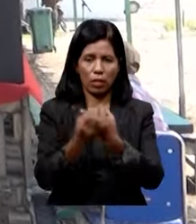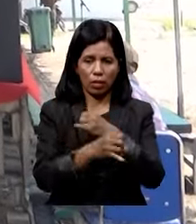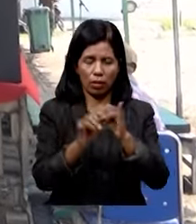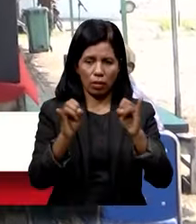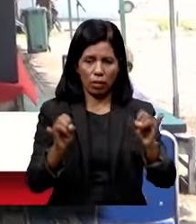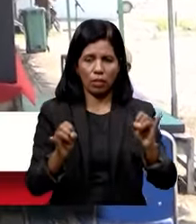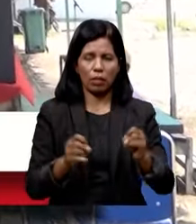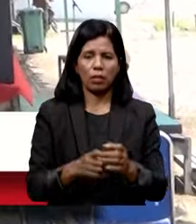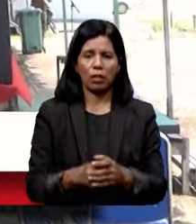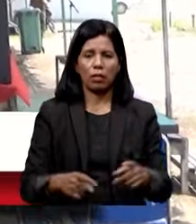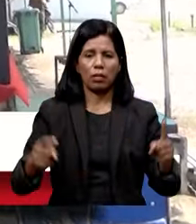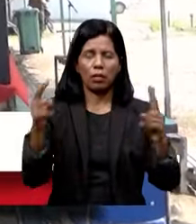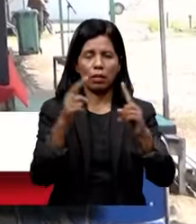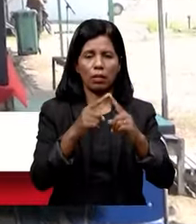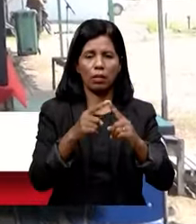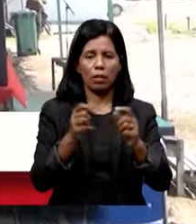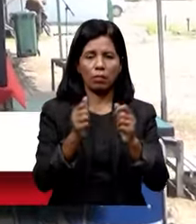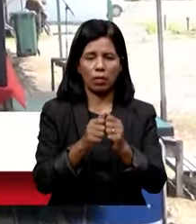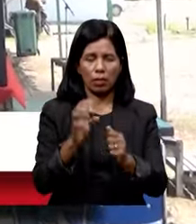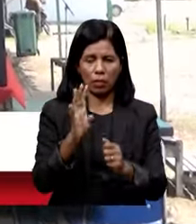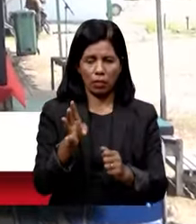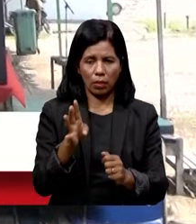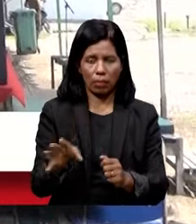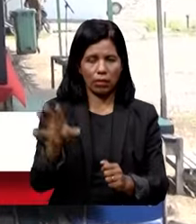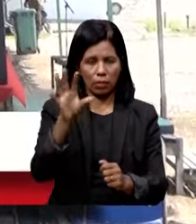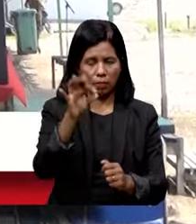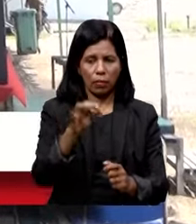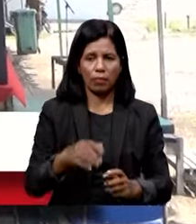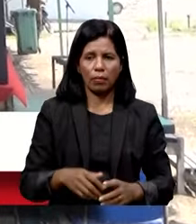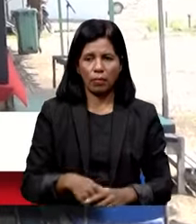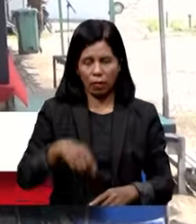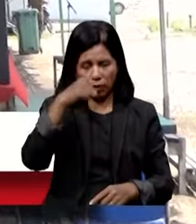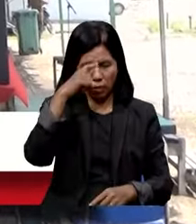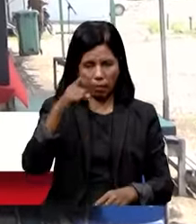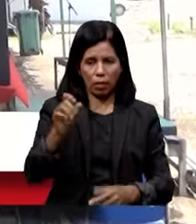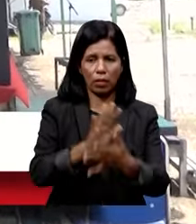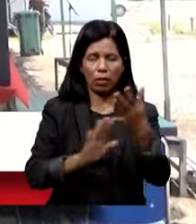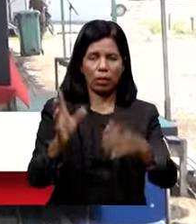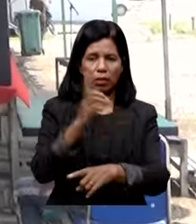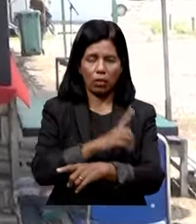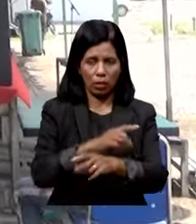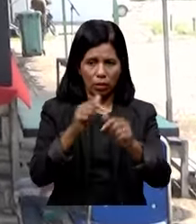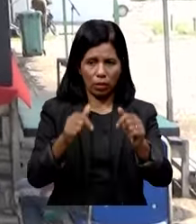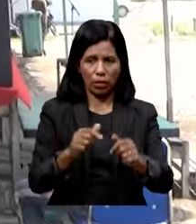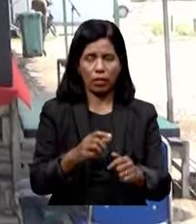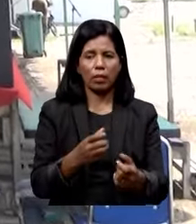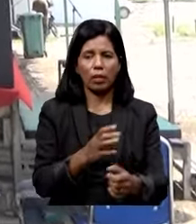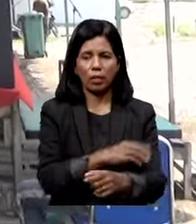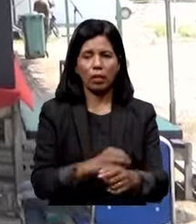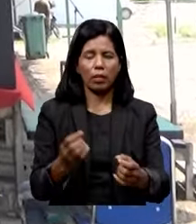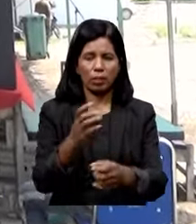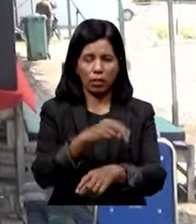independensia badala hatnulu resisia tambah atu komemora lorong dene eventu dene eventu